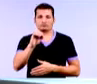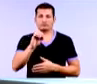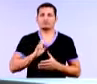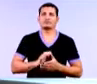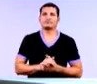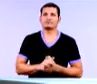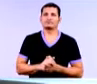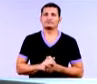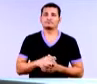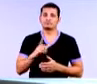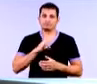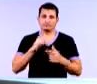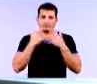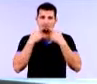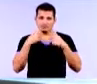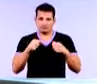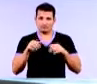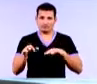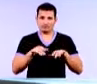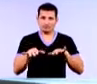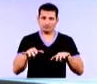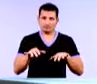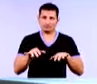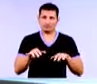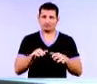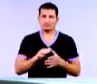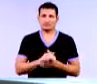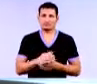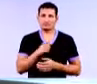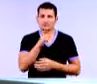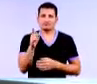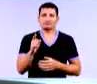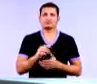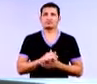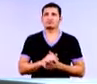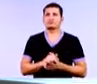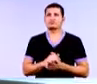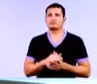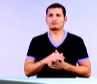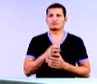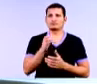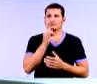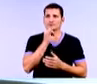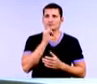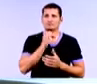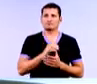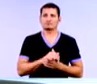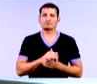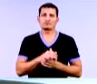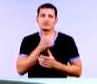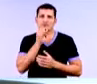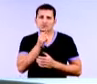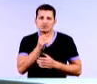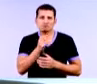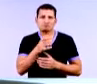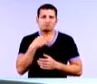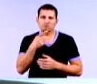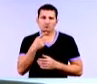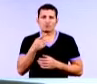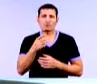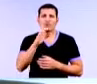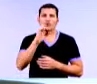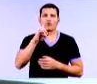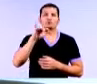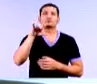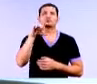caso, existem linguagens de programação, para vocês terem uma ideia, que elas não funcionam se o código não estiver indentado. A